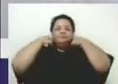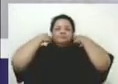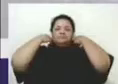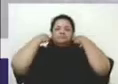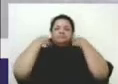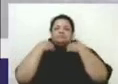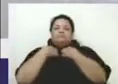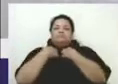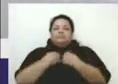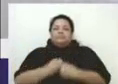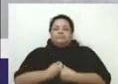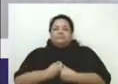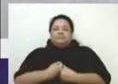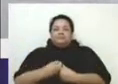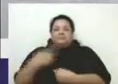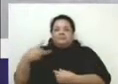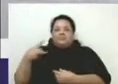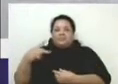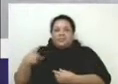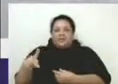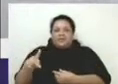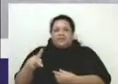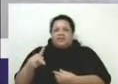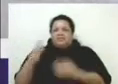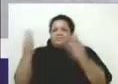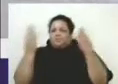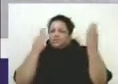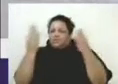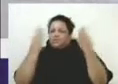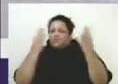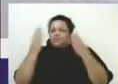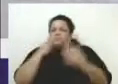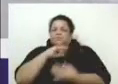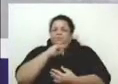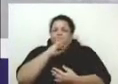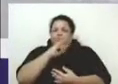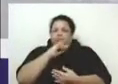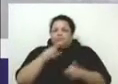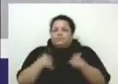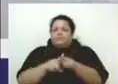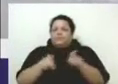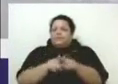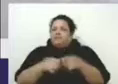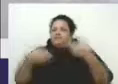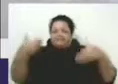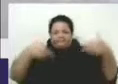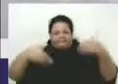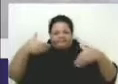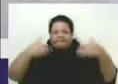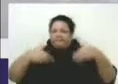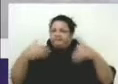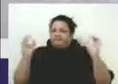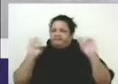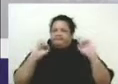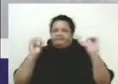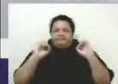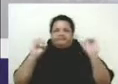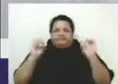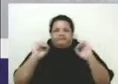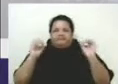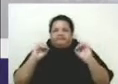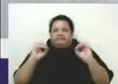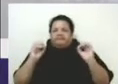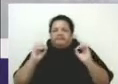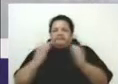comportamento, alteração psicológica, cuidados pessoais, onde a criança vai se afastando dos cuidados